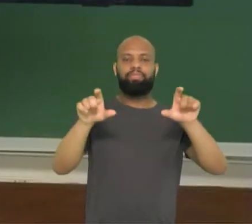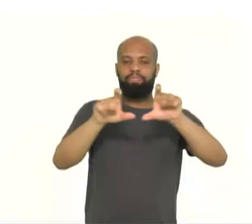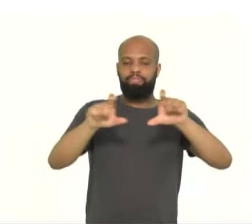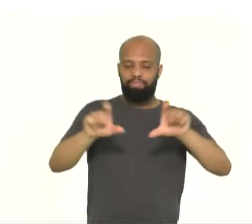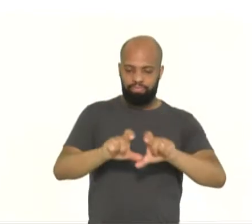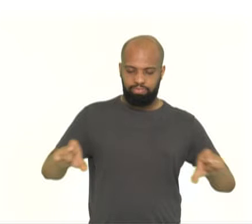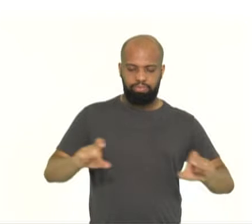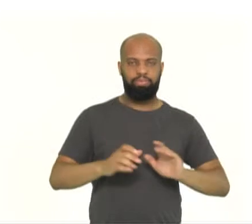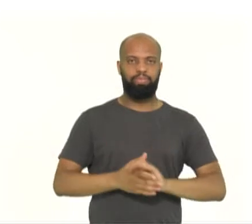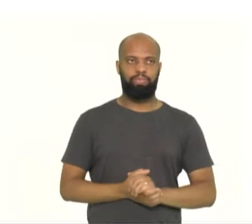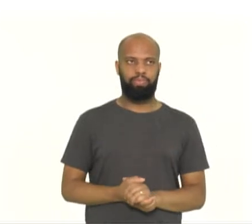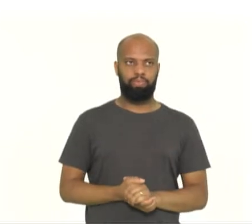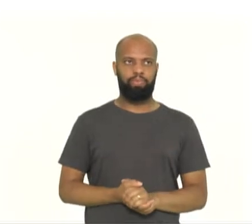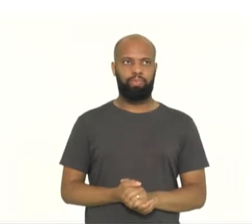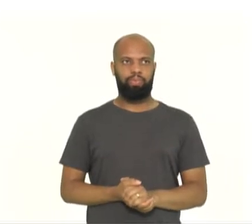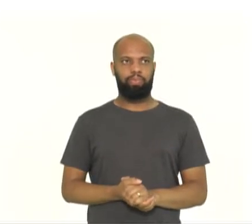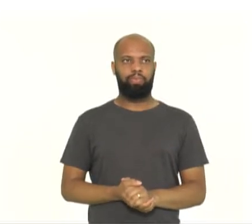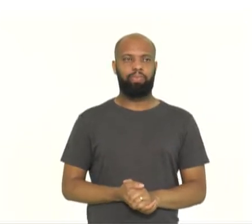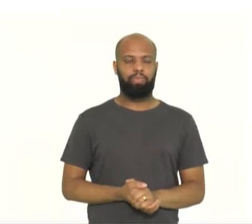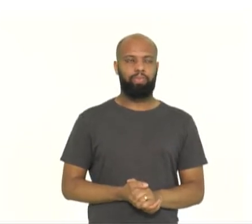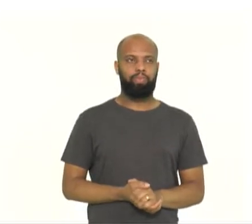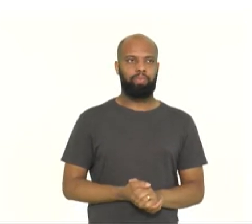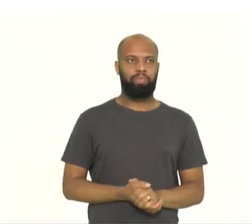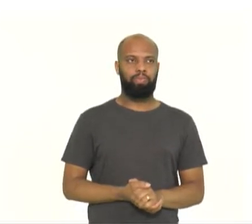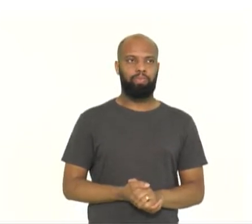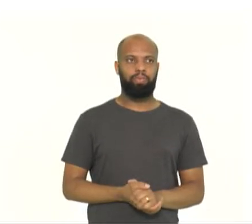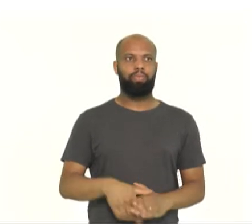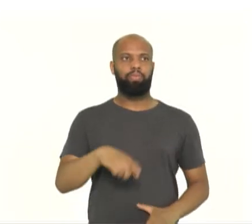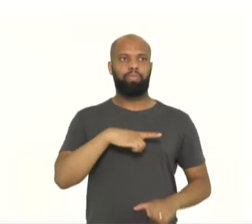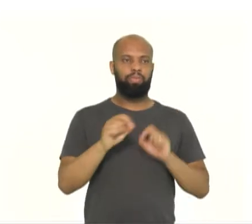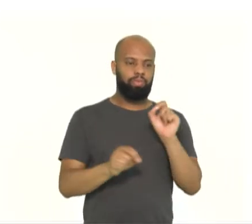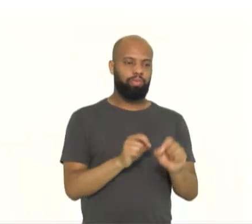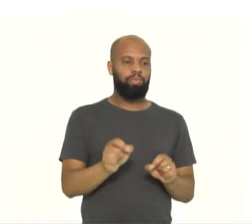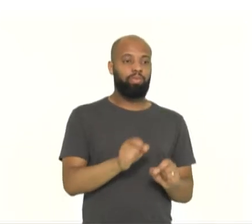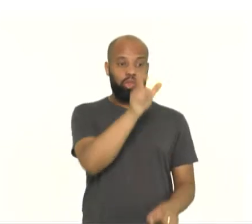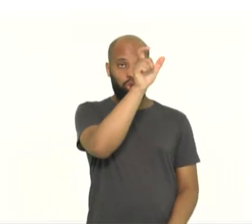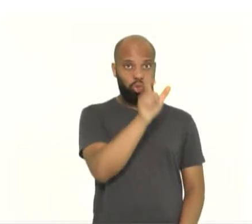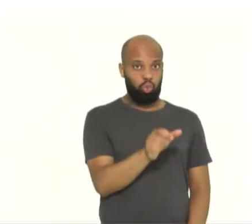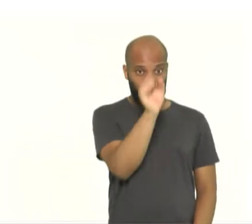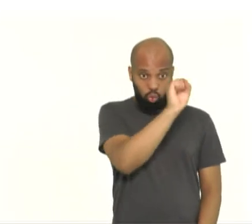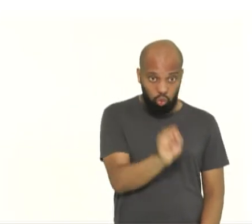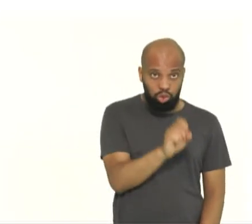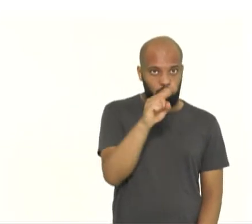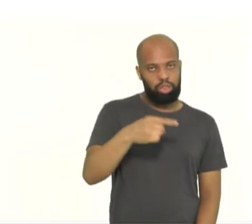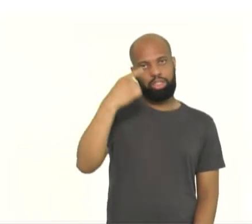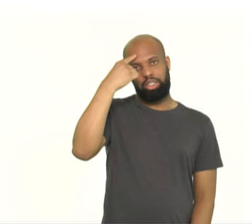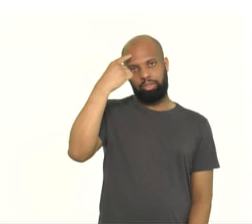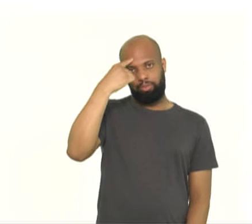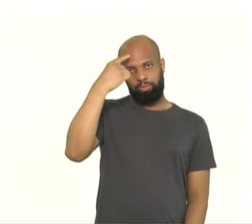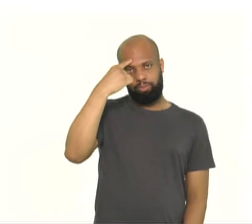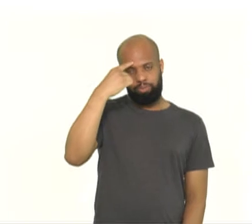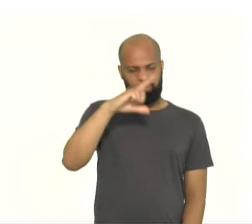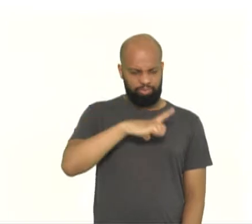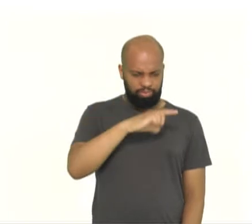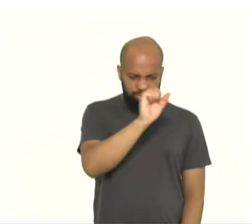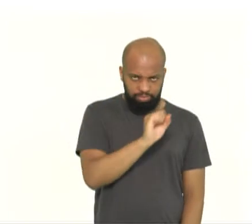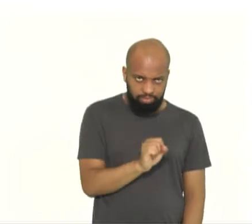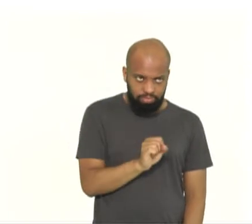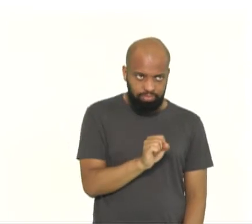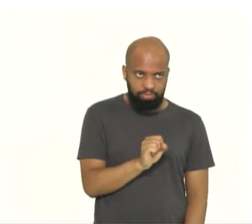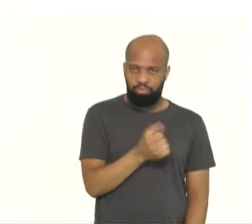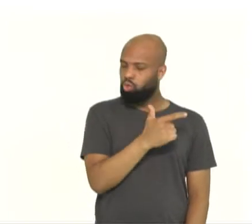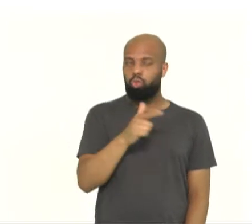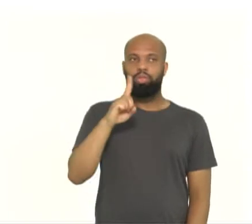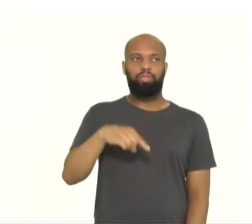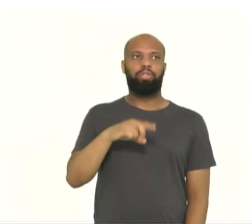te duele la cabeça. Então, sujeito, la cabeça, né, a parte do corpo está no singular, duele